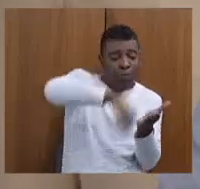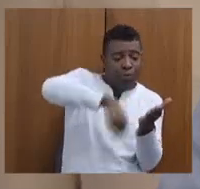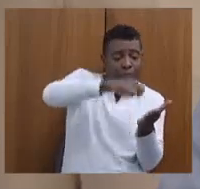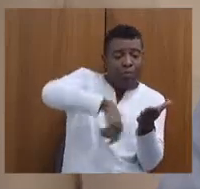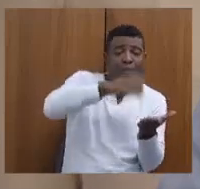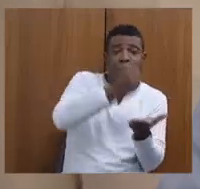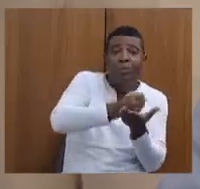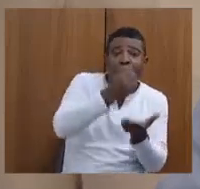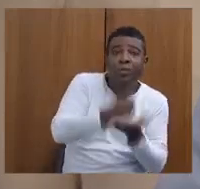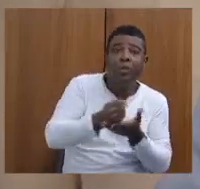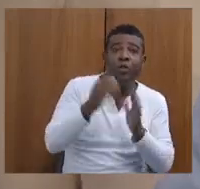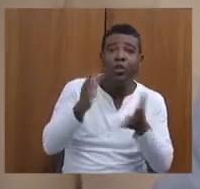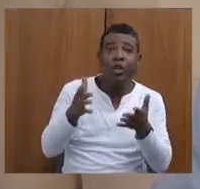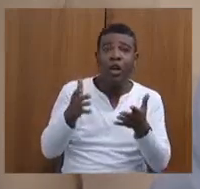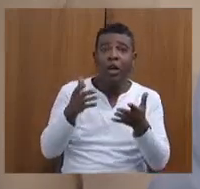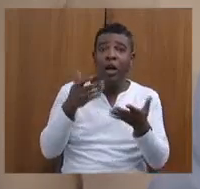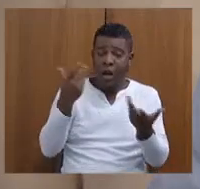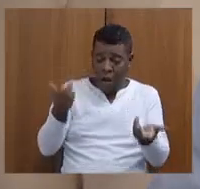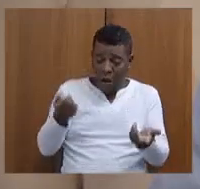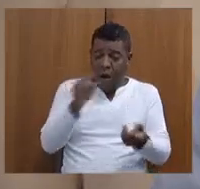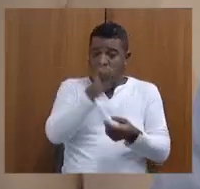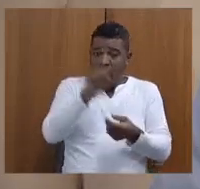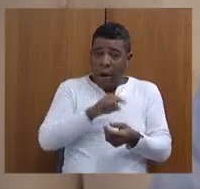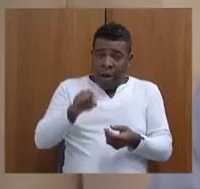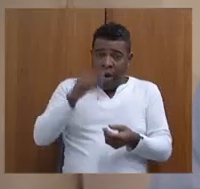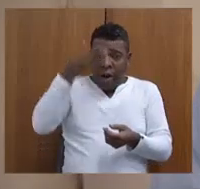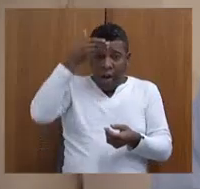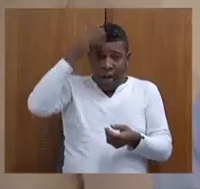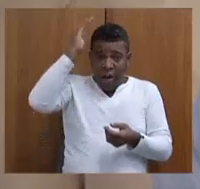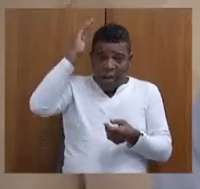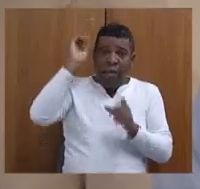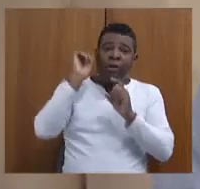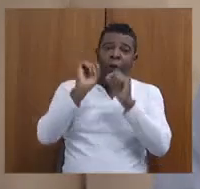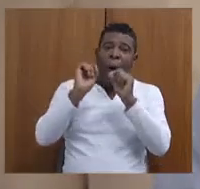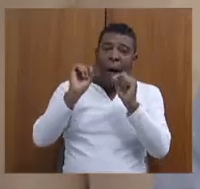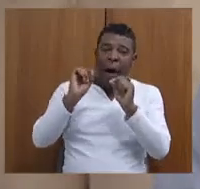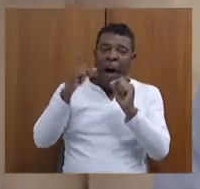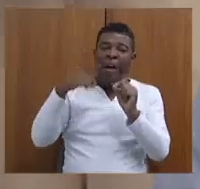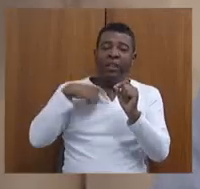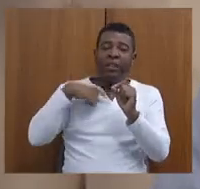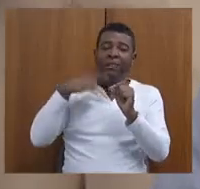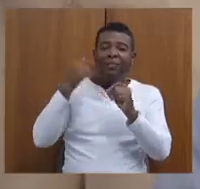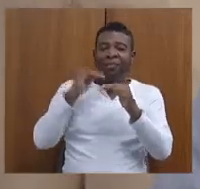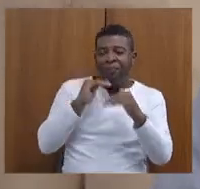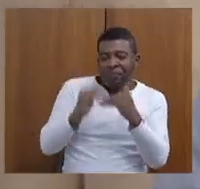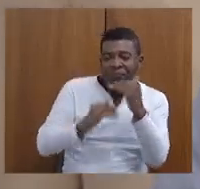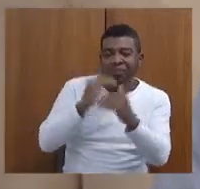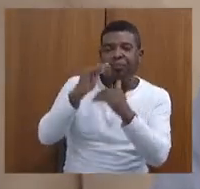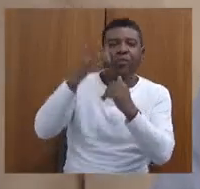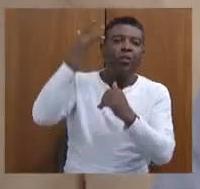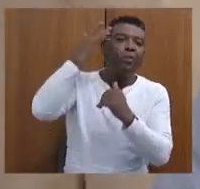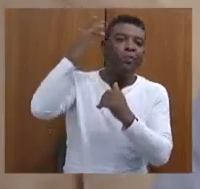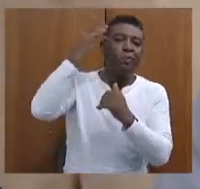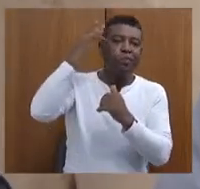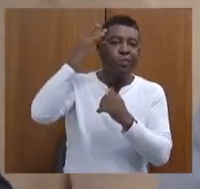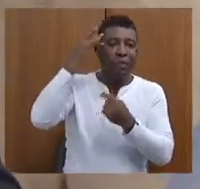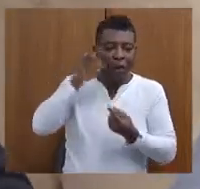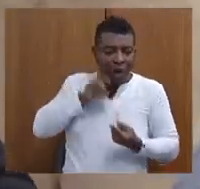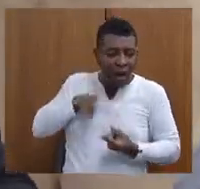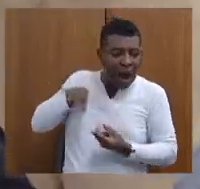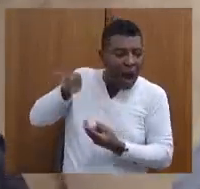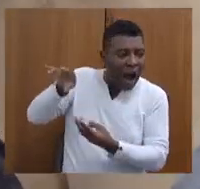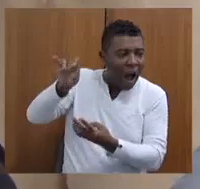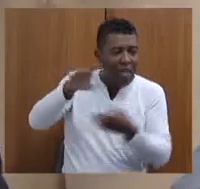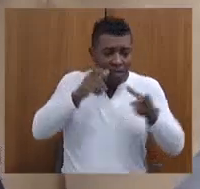é tratamentos diferentes ao nível de maturidade em que cada arranjo produtivo local se encontra